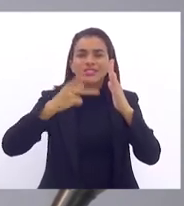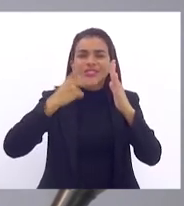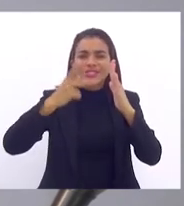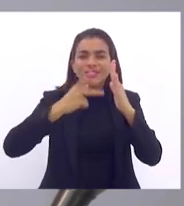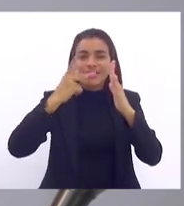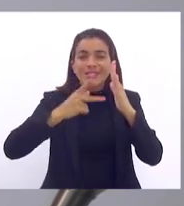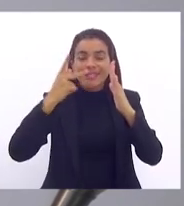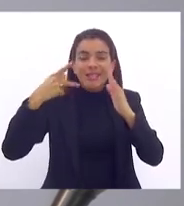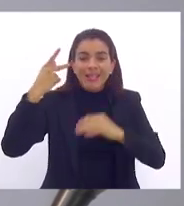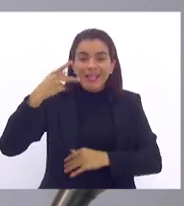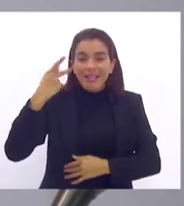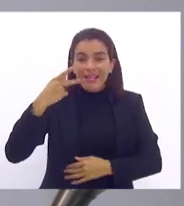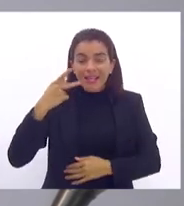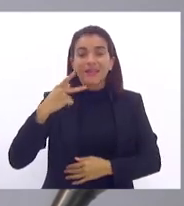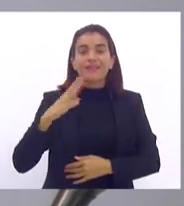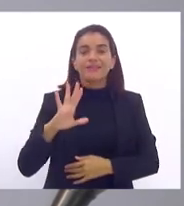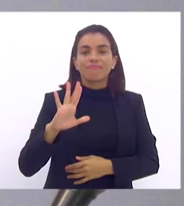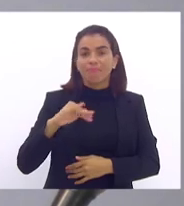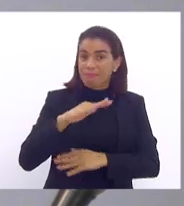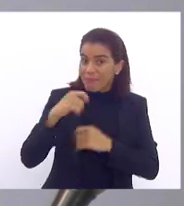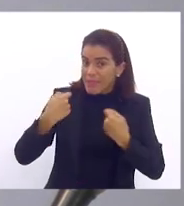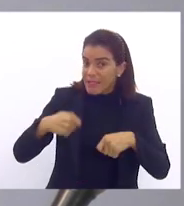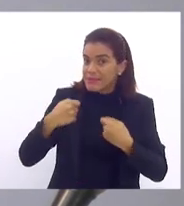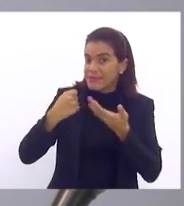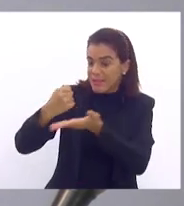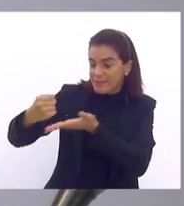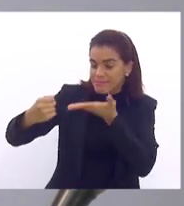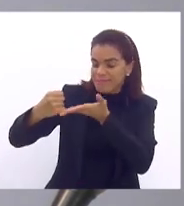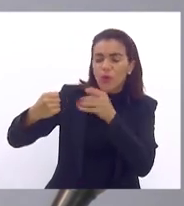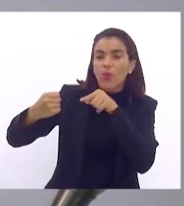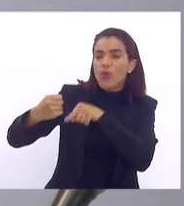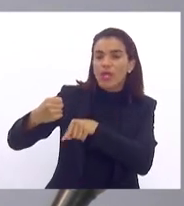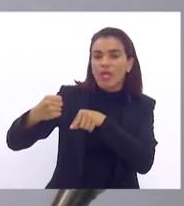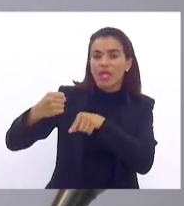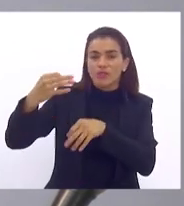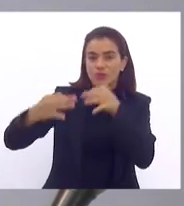Parlamento faz tem que ter fundamento jurídico